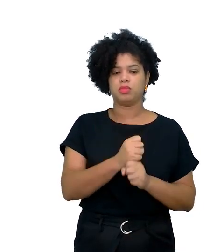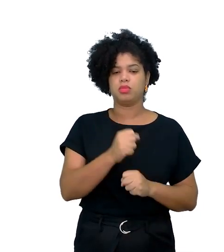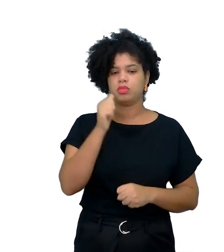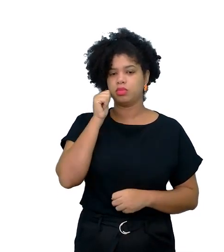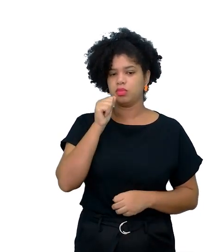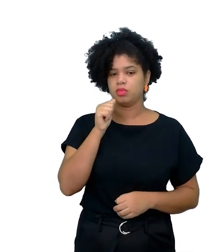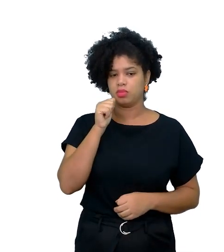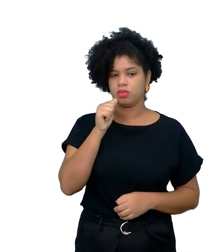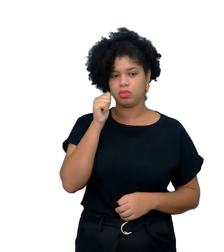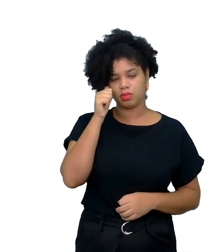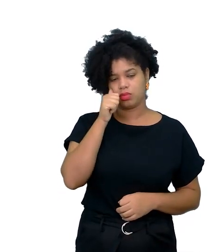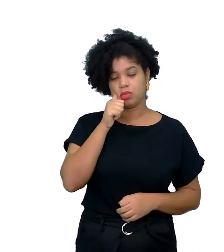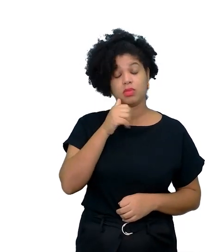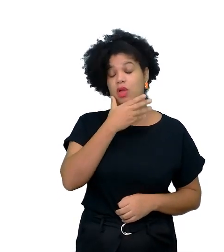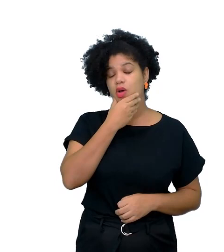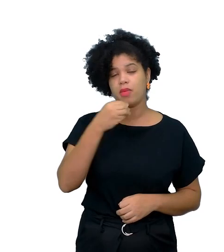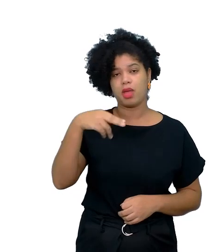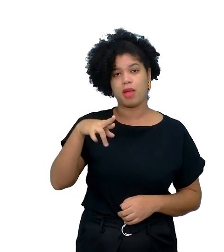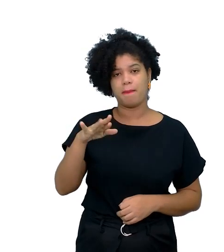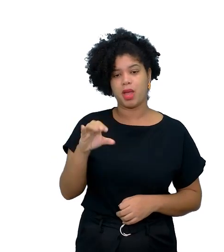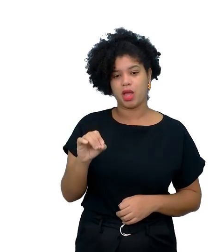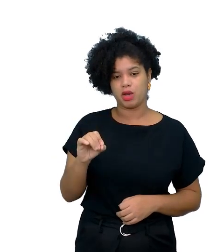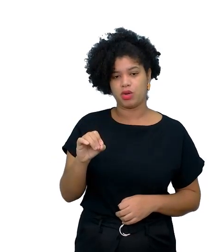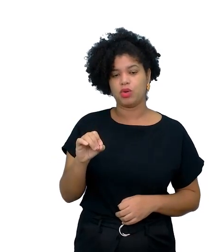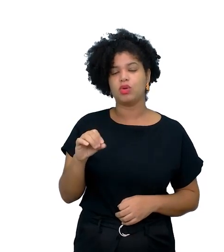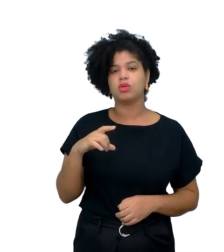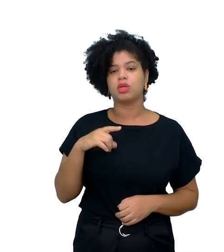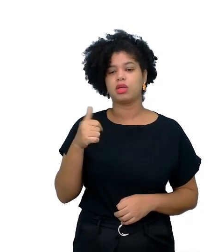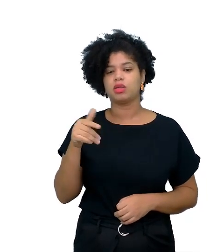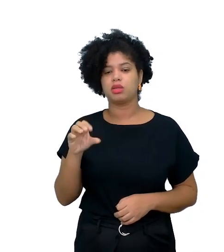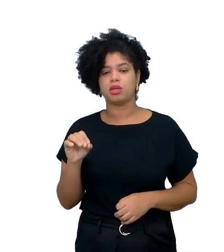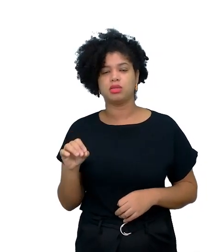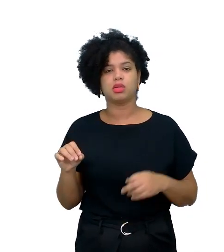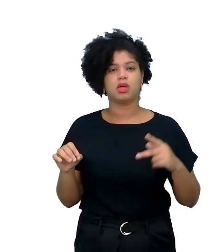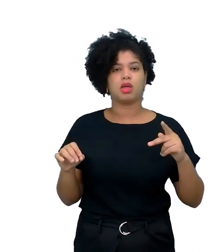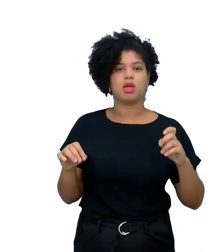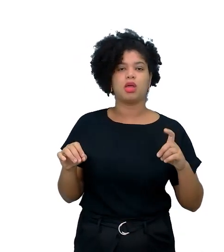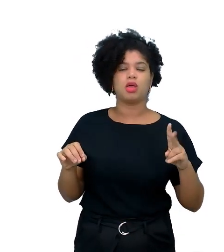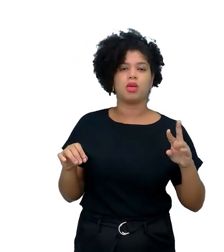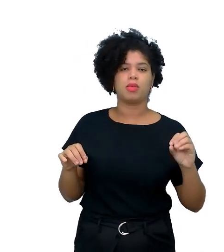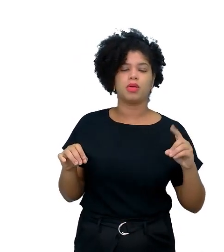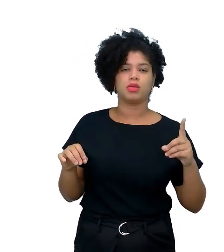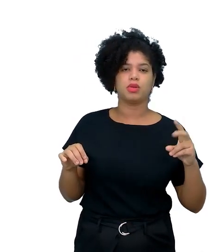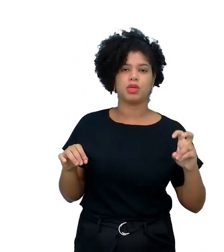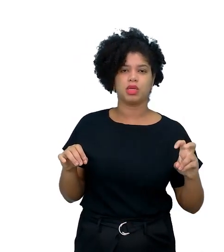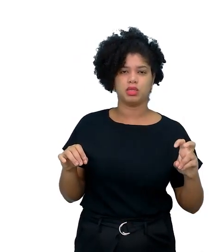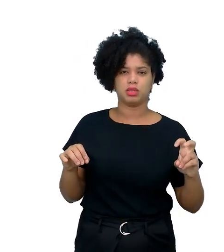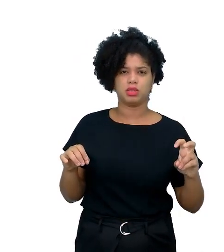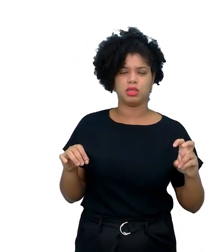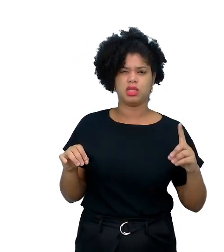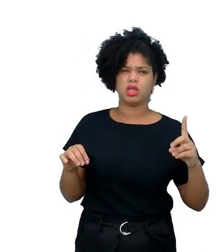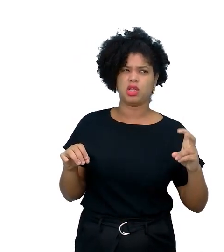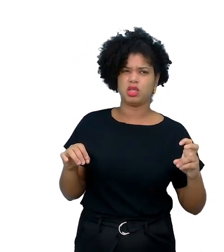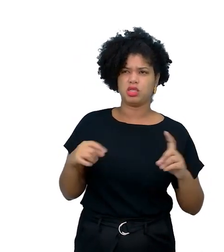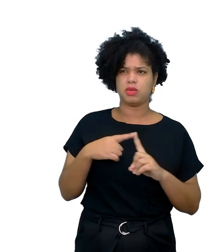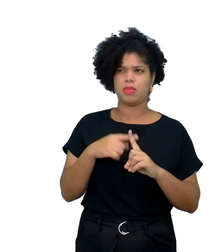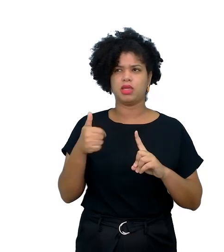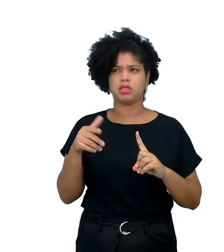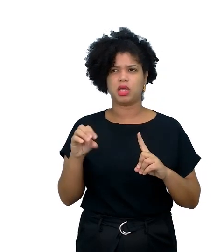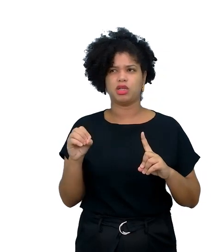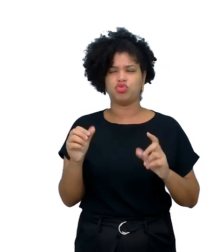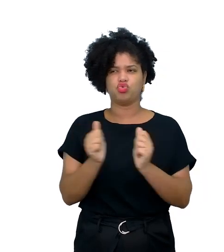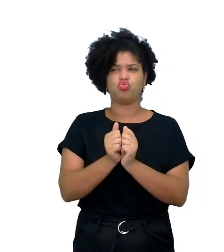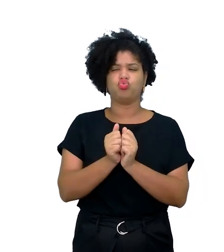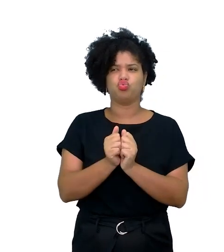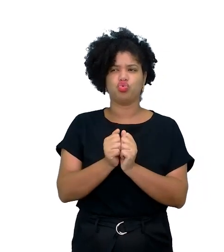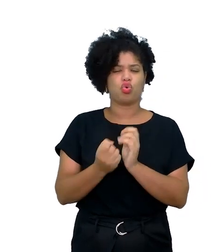10 figurinhas e Pedro tem 15. Quantas figurinhas tem os dois juntos aqui, certo? Então,